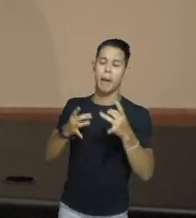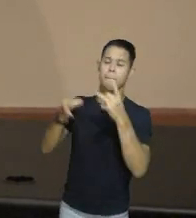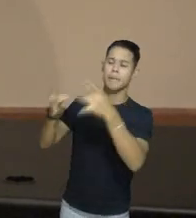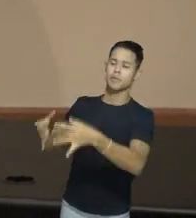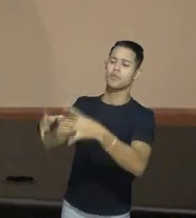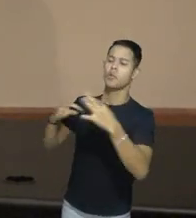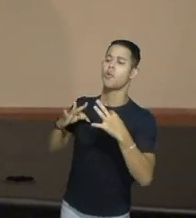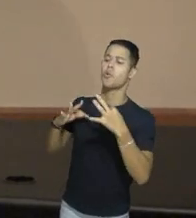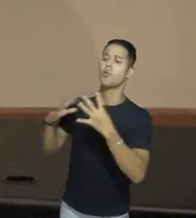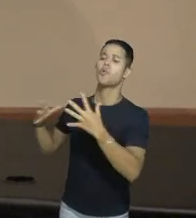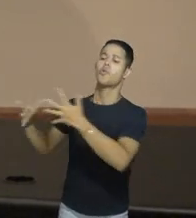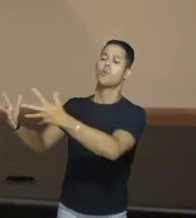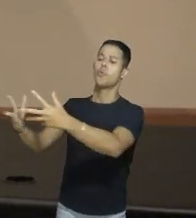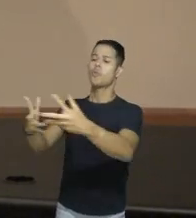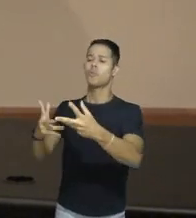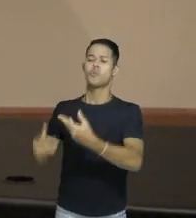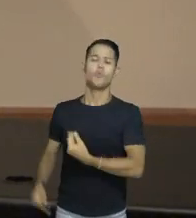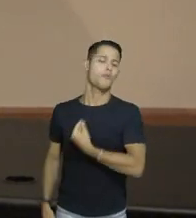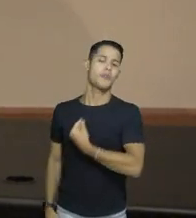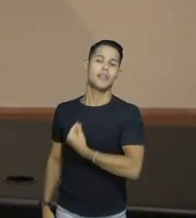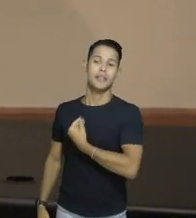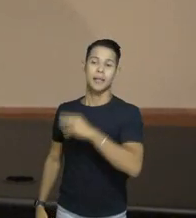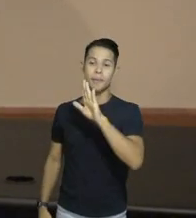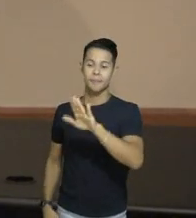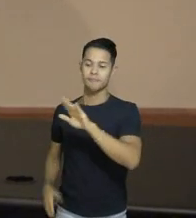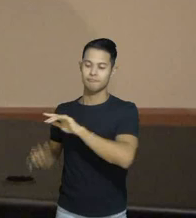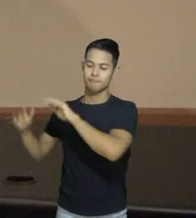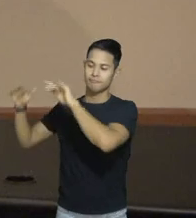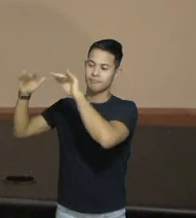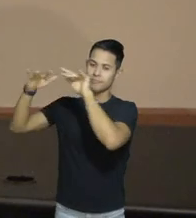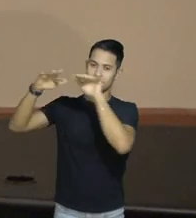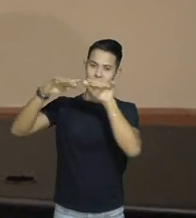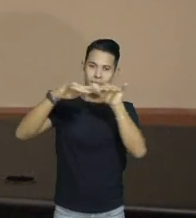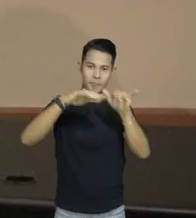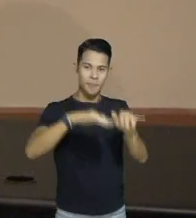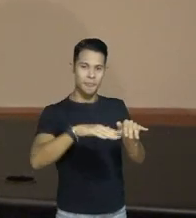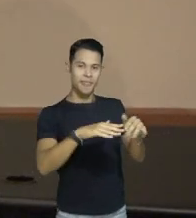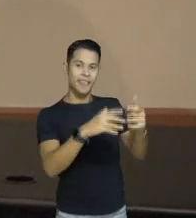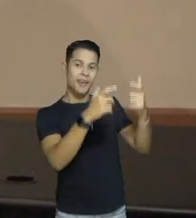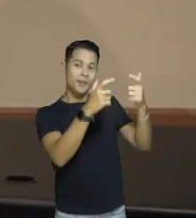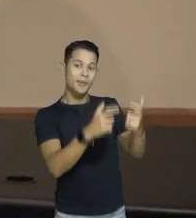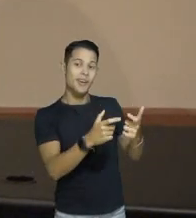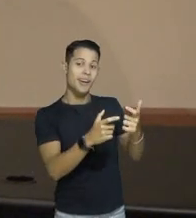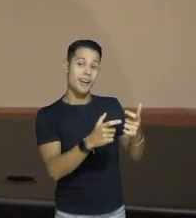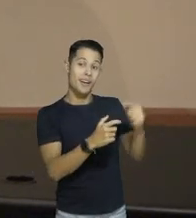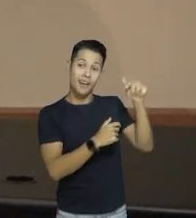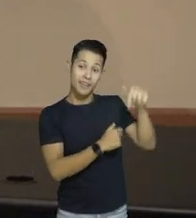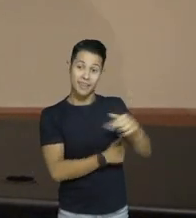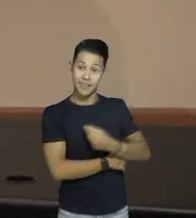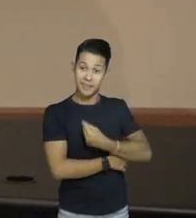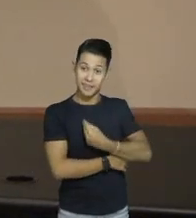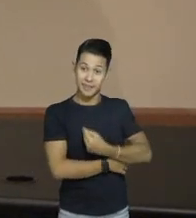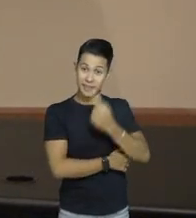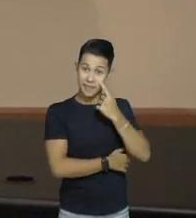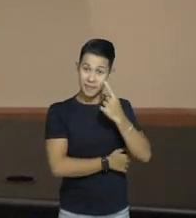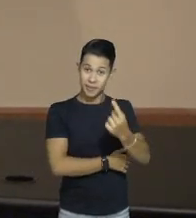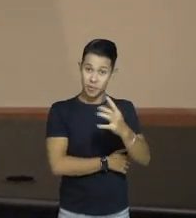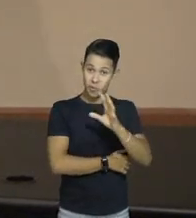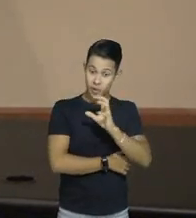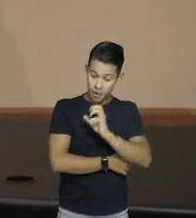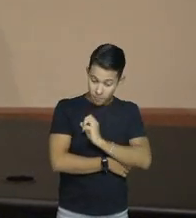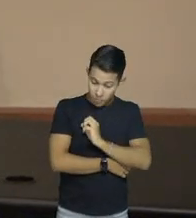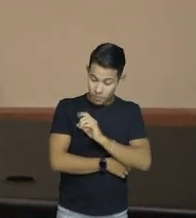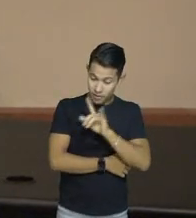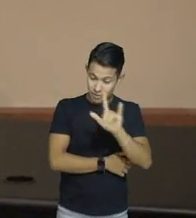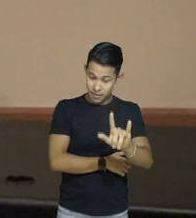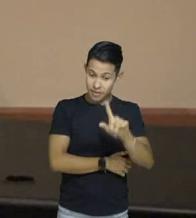clínica, deixar de estar de repente com a família, estar aqui. É isso que move, entendeu? É o amor que a gente tem pelo que a gente